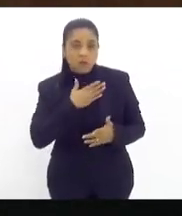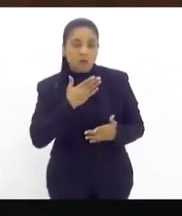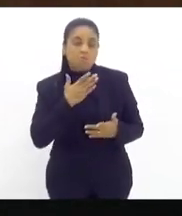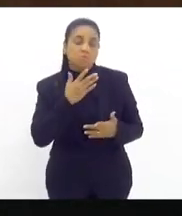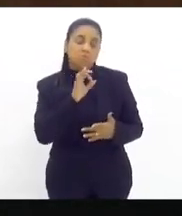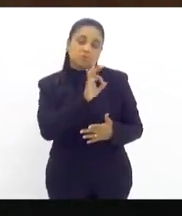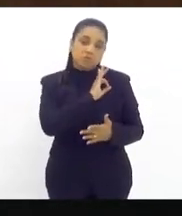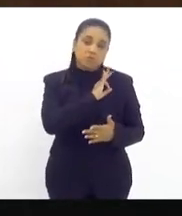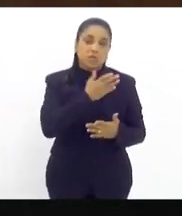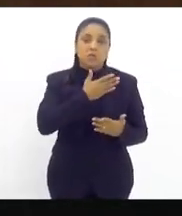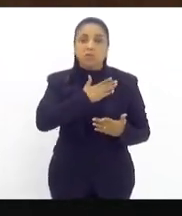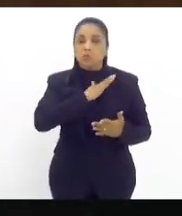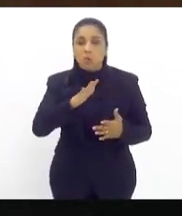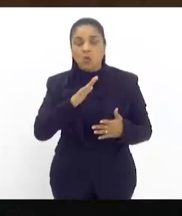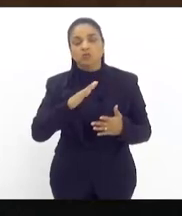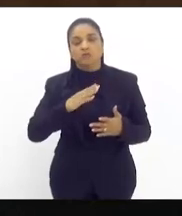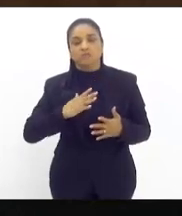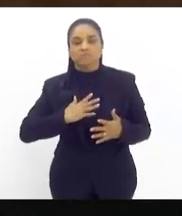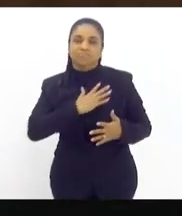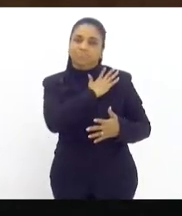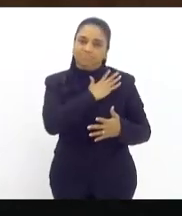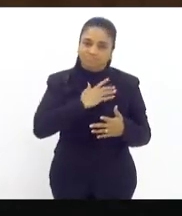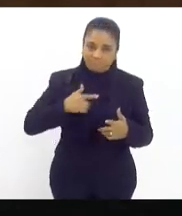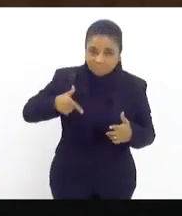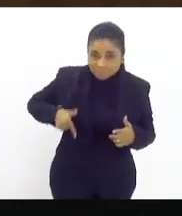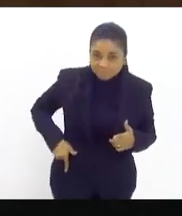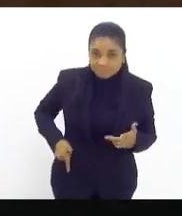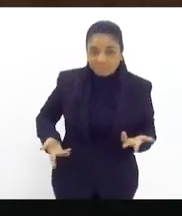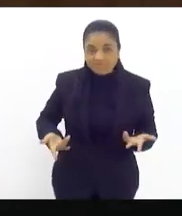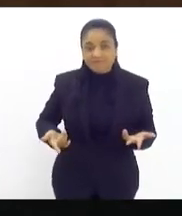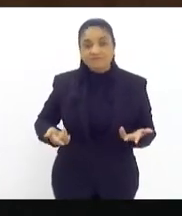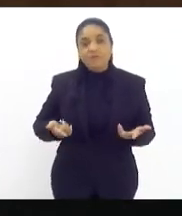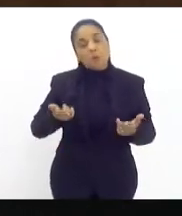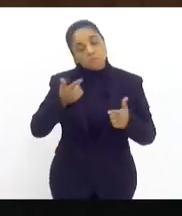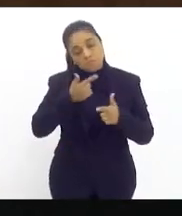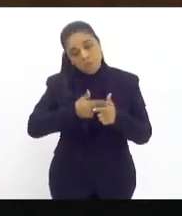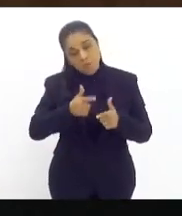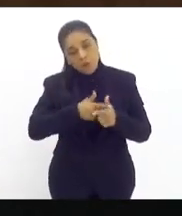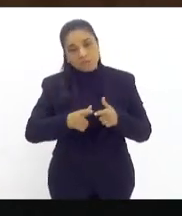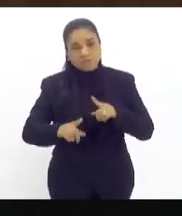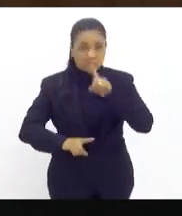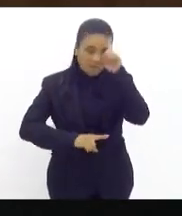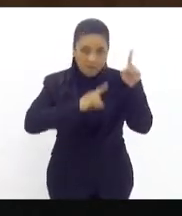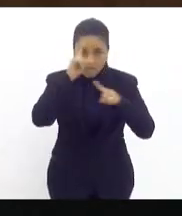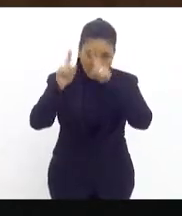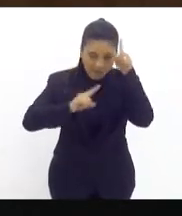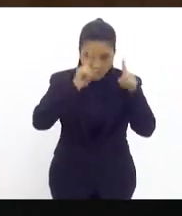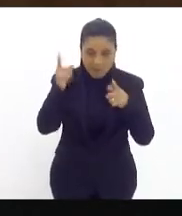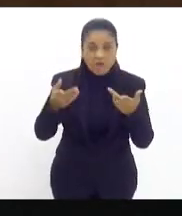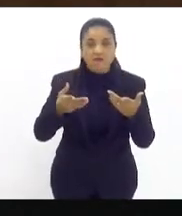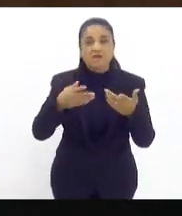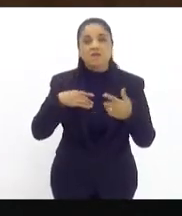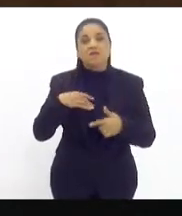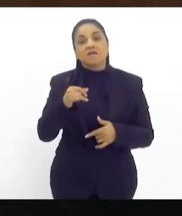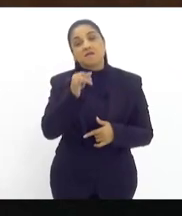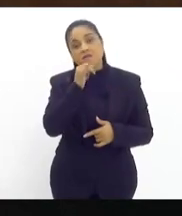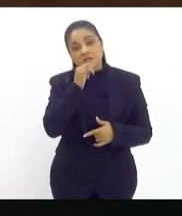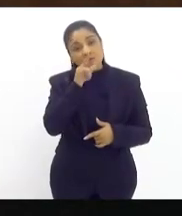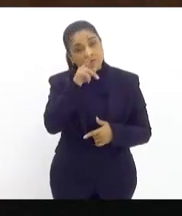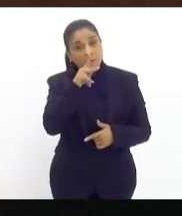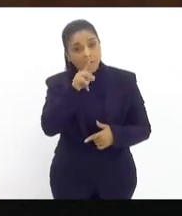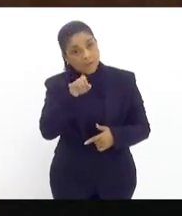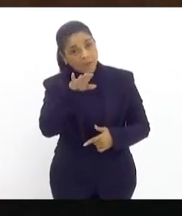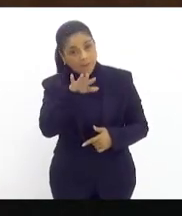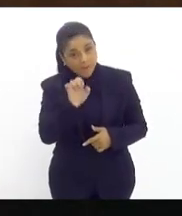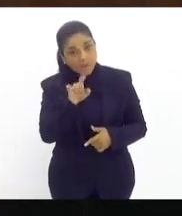forças armadas e sempre vão criar problemas quando nós falarmos de segurança armada que sirva de exemplo para você papai e